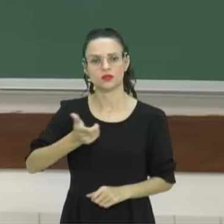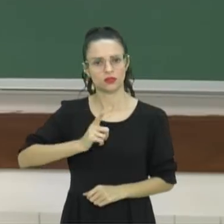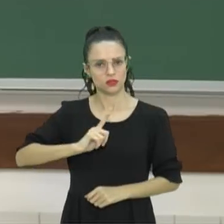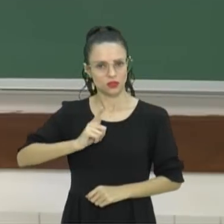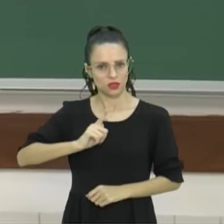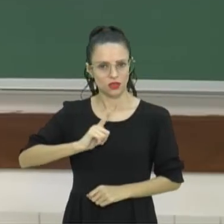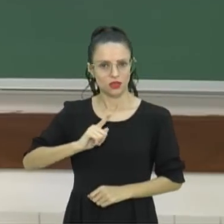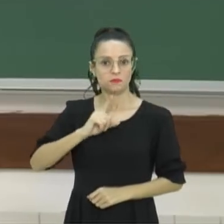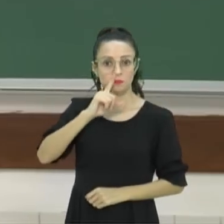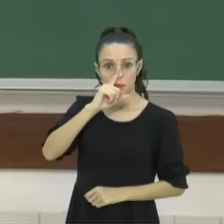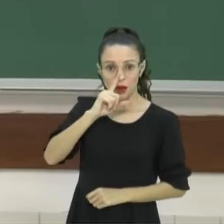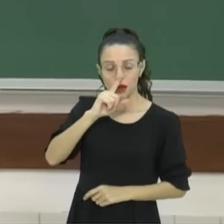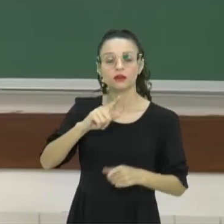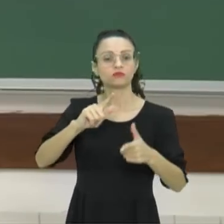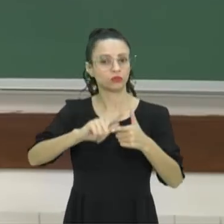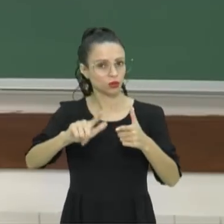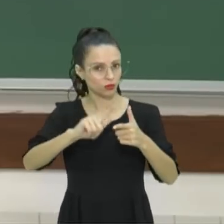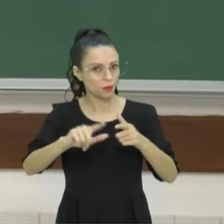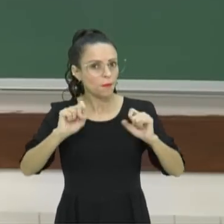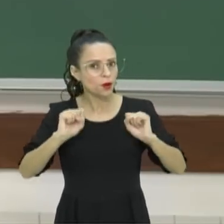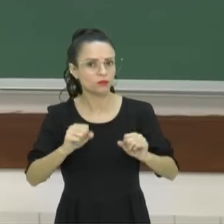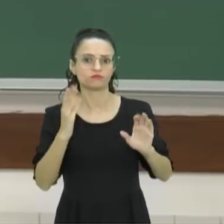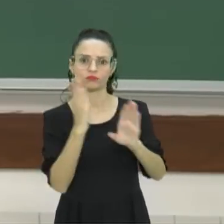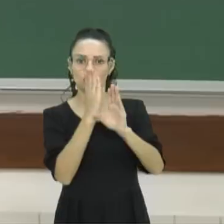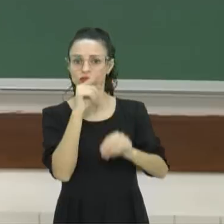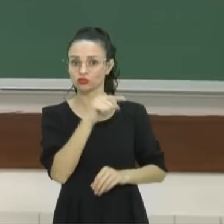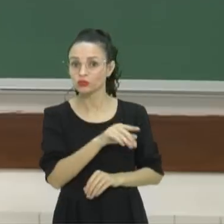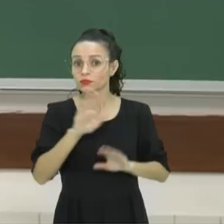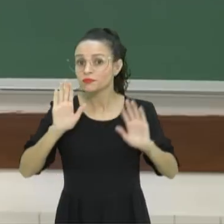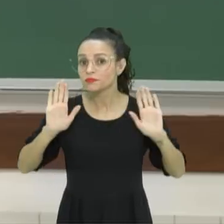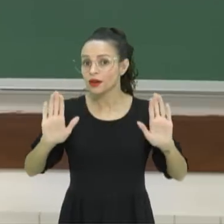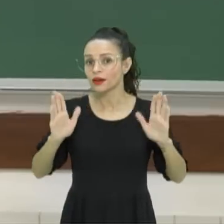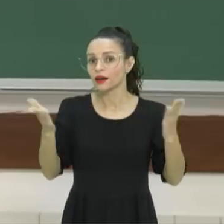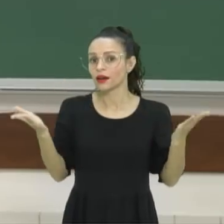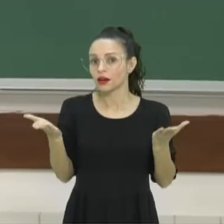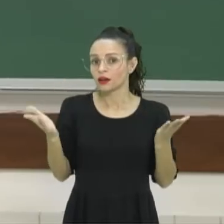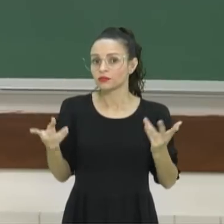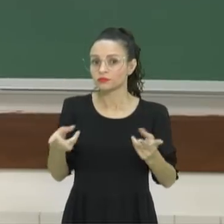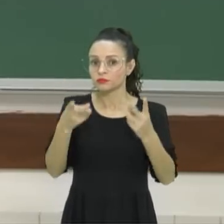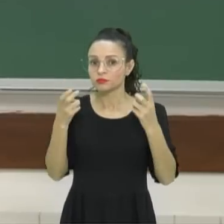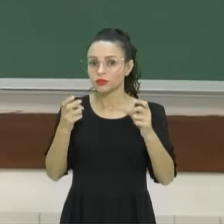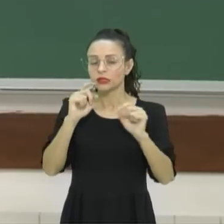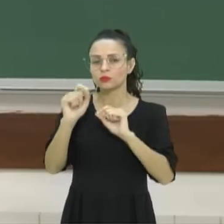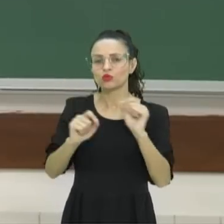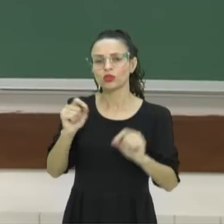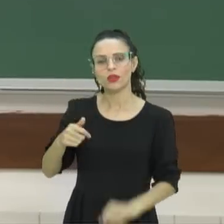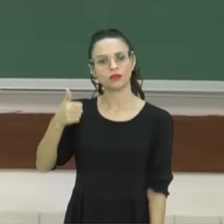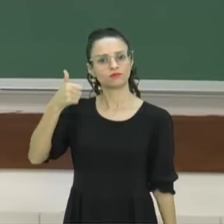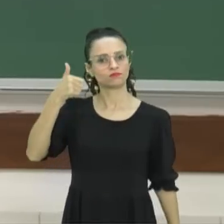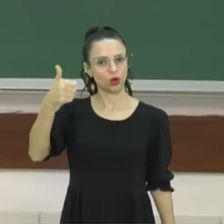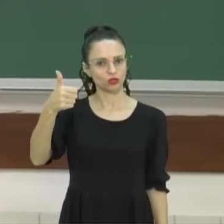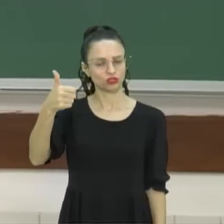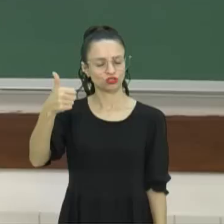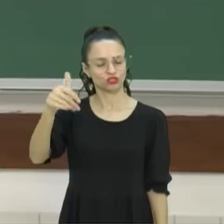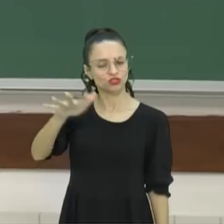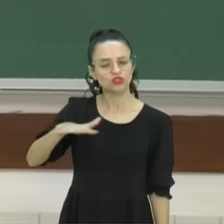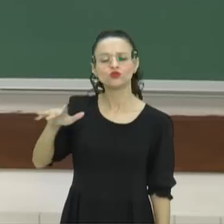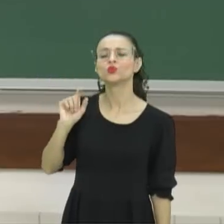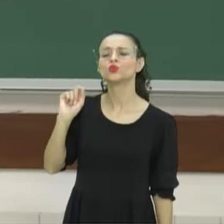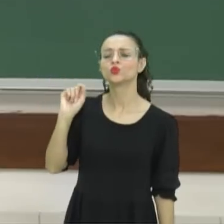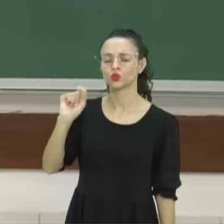e problemas que podem ser gerados por isso, mas aqui nós vamos perceber aquilo que há de positivo nessas